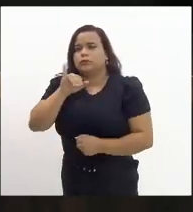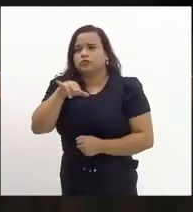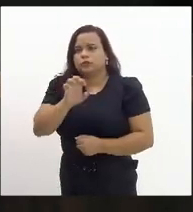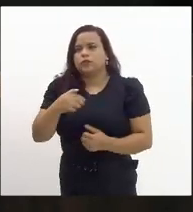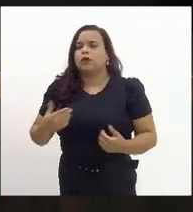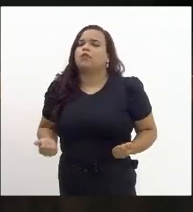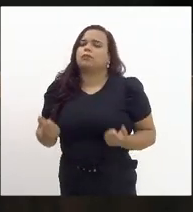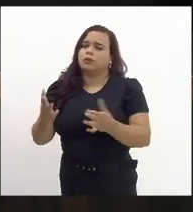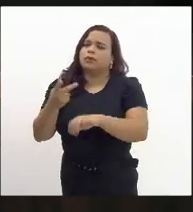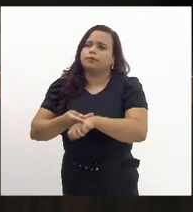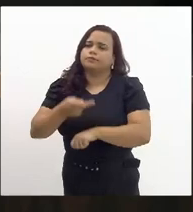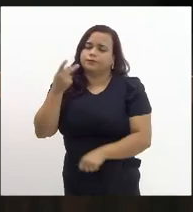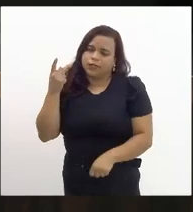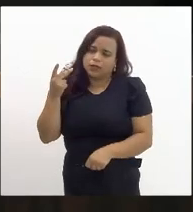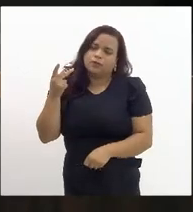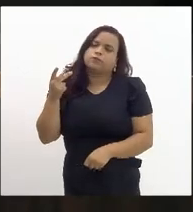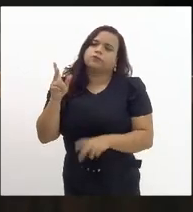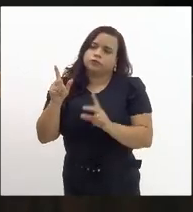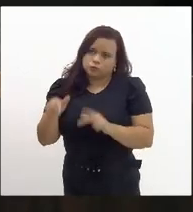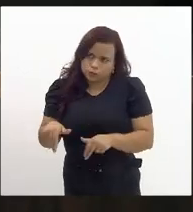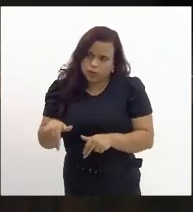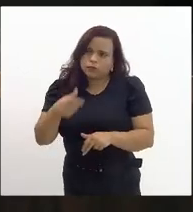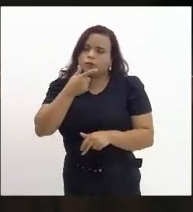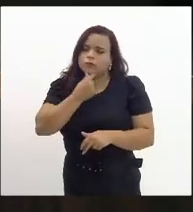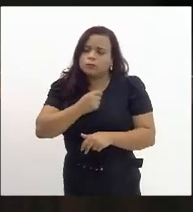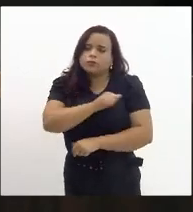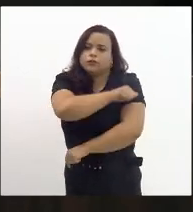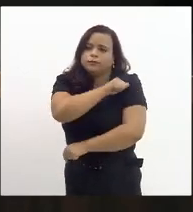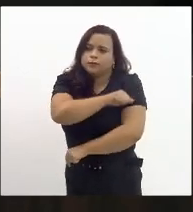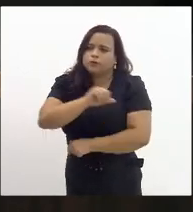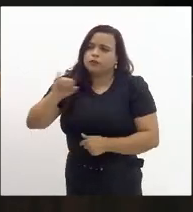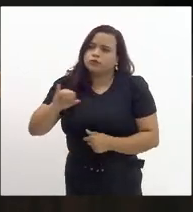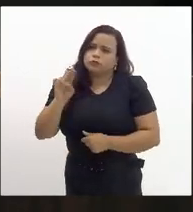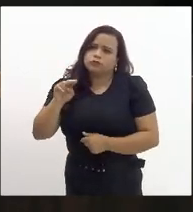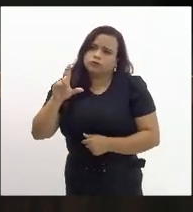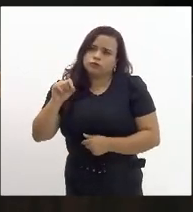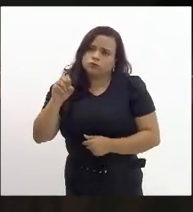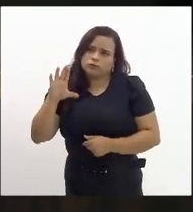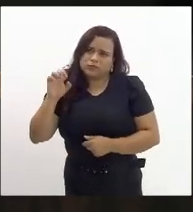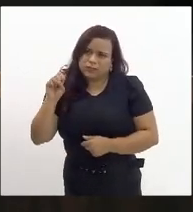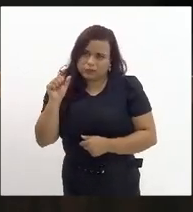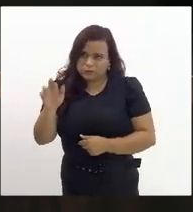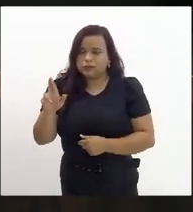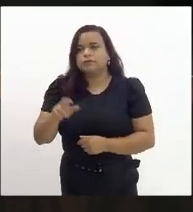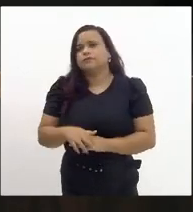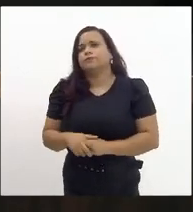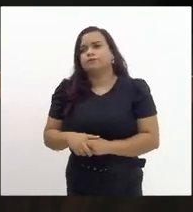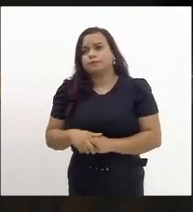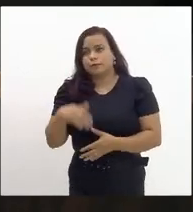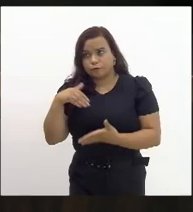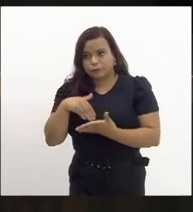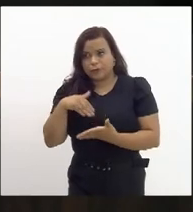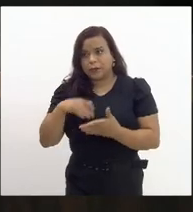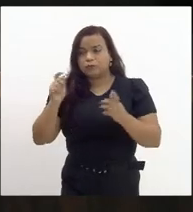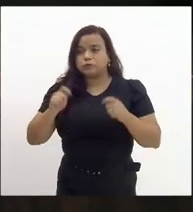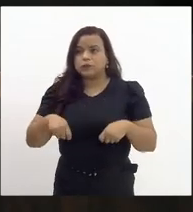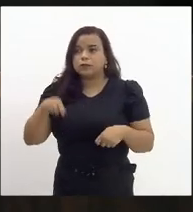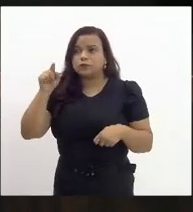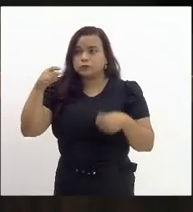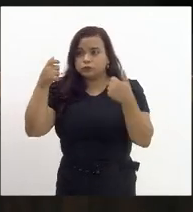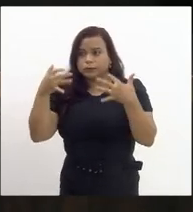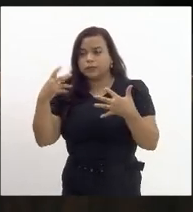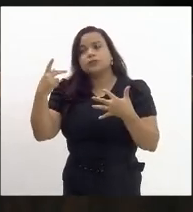da Saúde ao ilustríssimo enfermeiro Júlio César Santos da Silva. Ao final, Vossa Excelência poderá declarar o